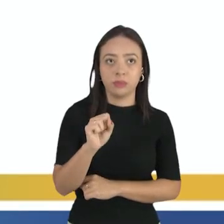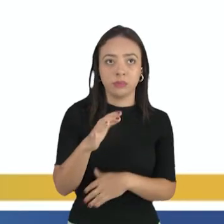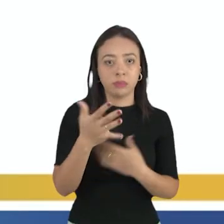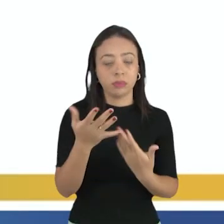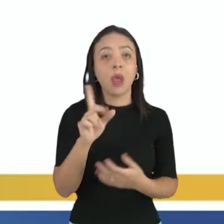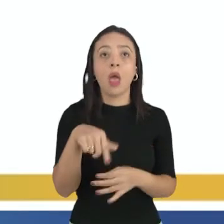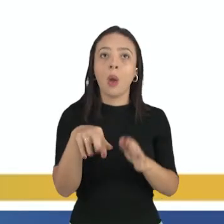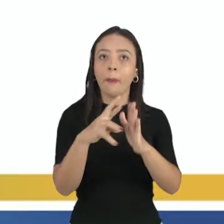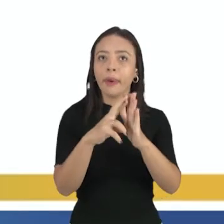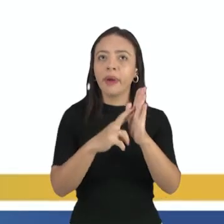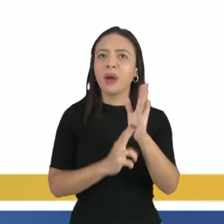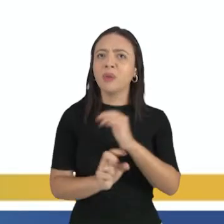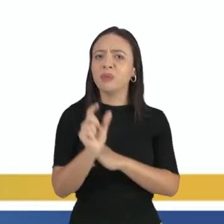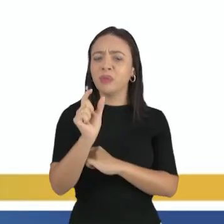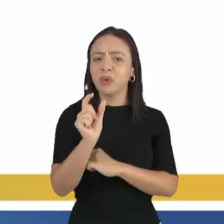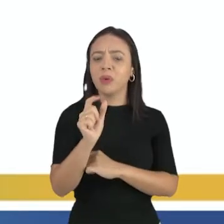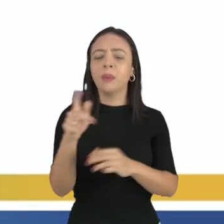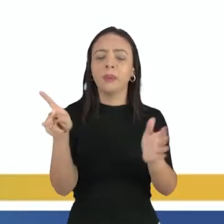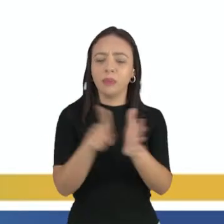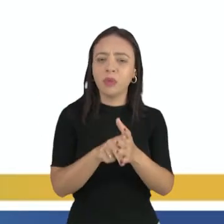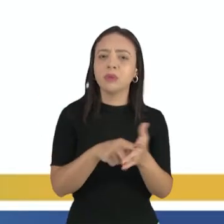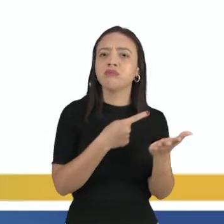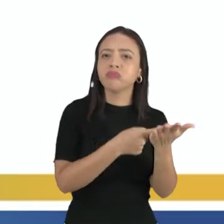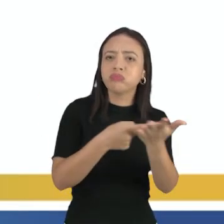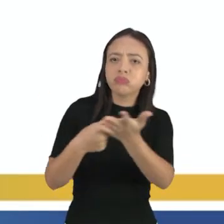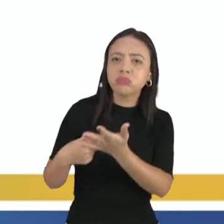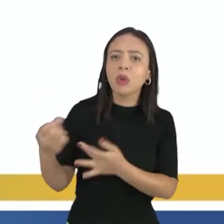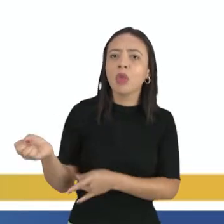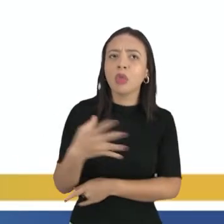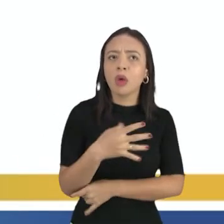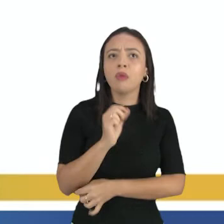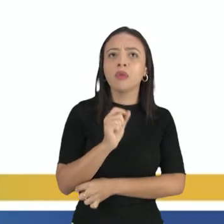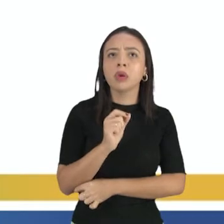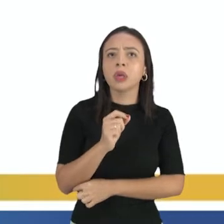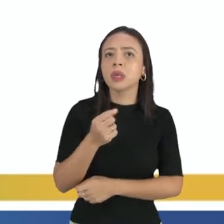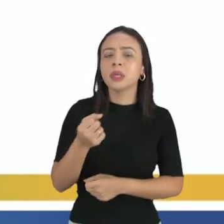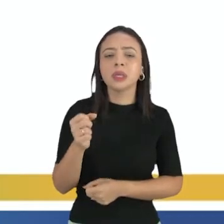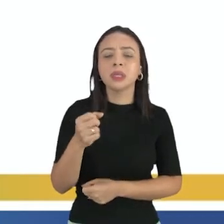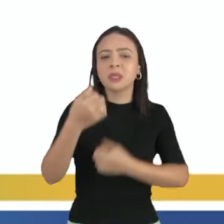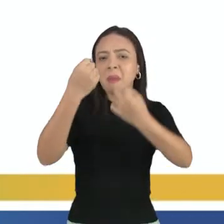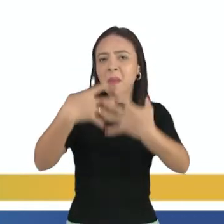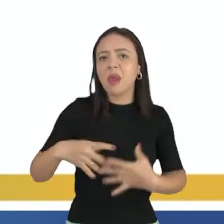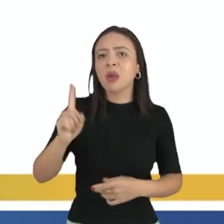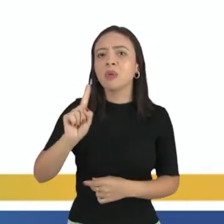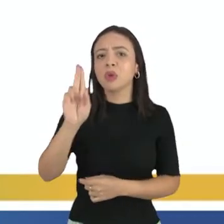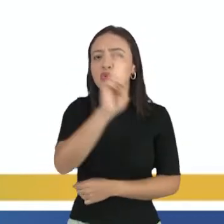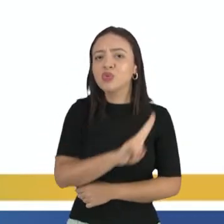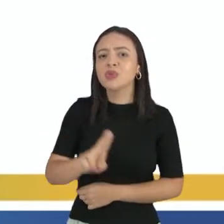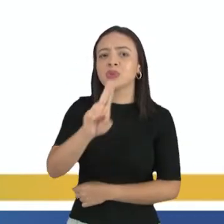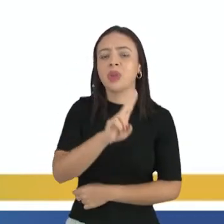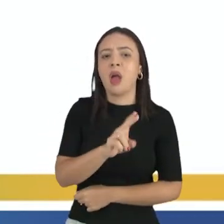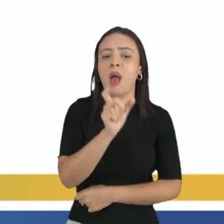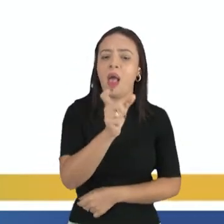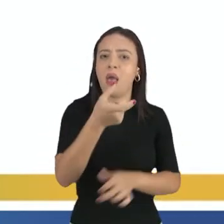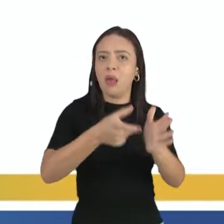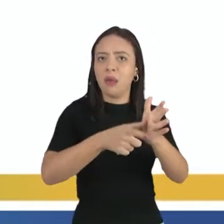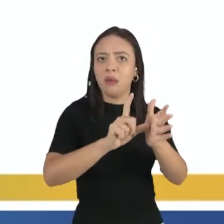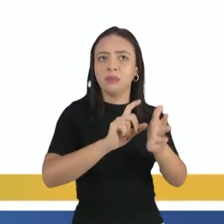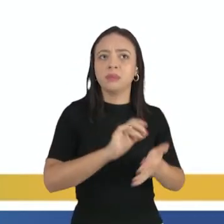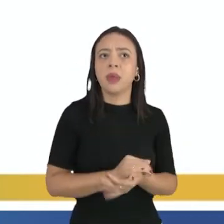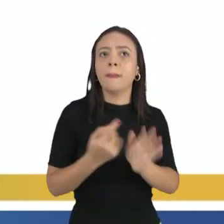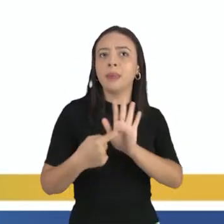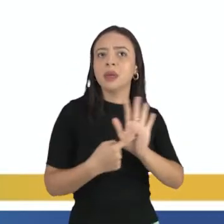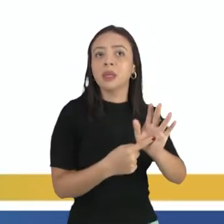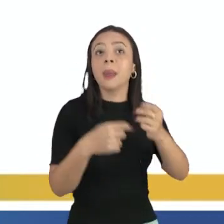é uma das poucas regras do novo acordo ortográfico que não falam sobre a utilização de prefixos. Ela estabeleceu